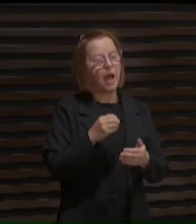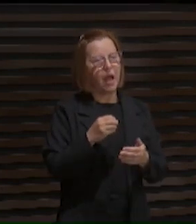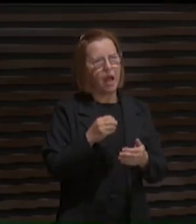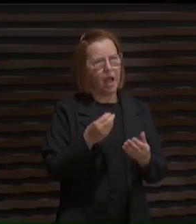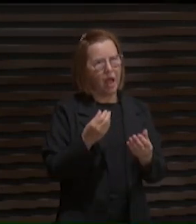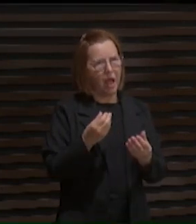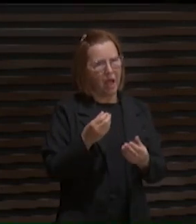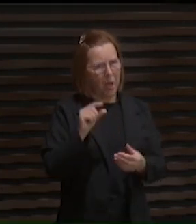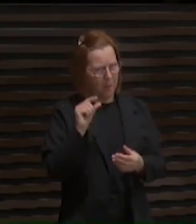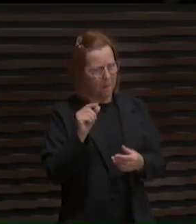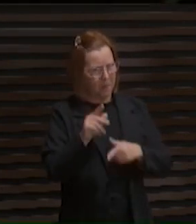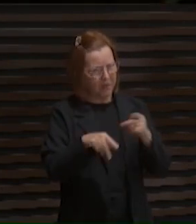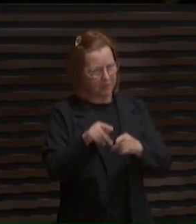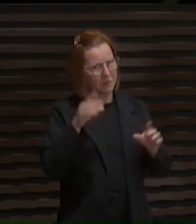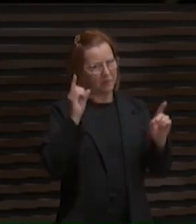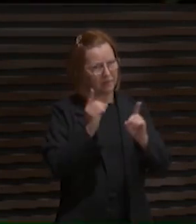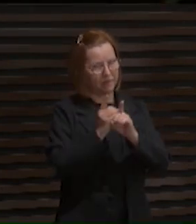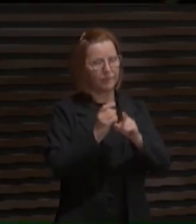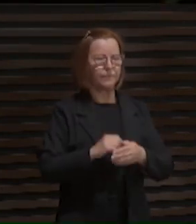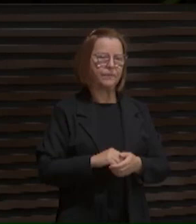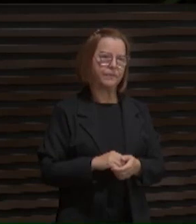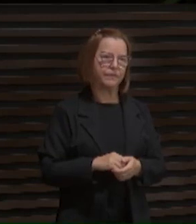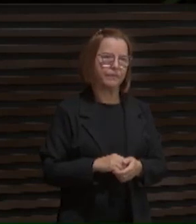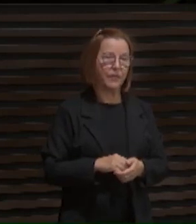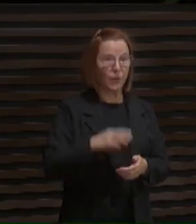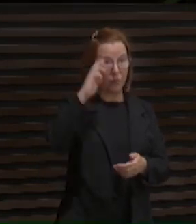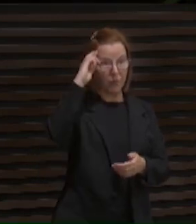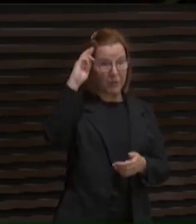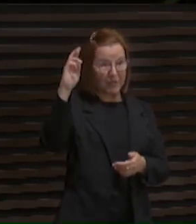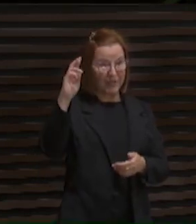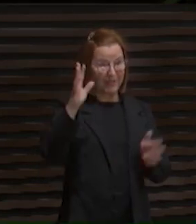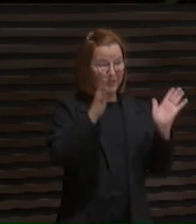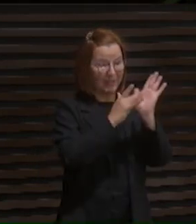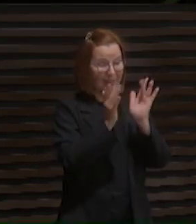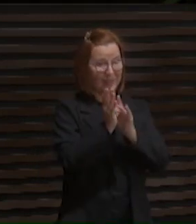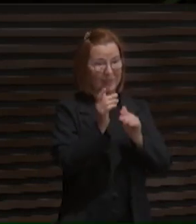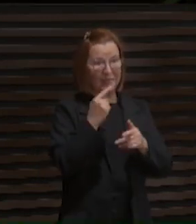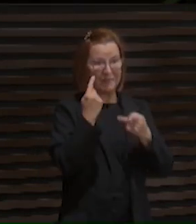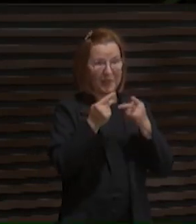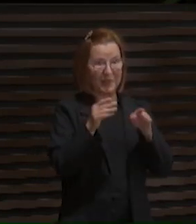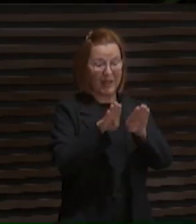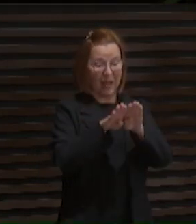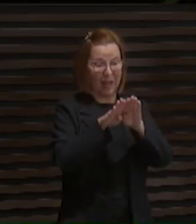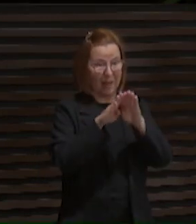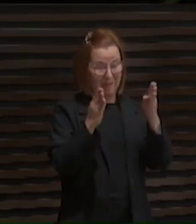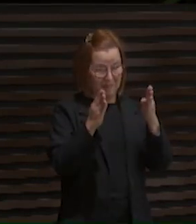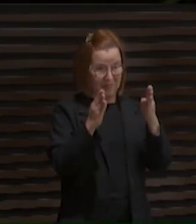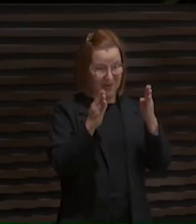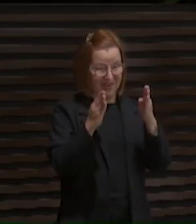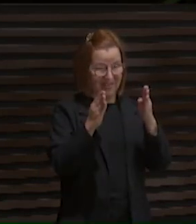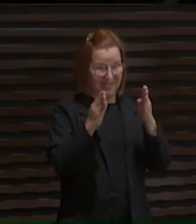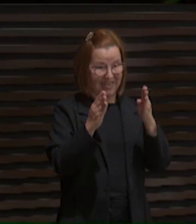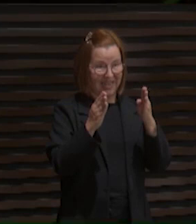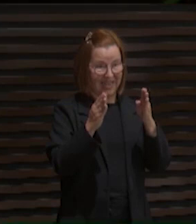o encontram. O Senhor falou que a porta é estreita, mas o caminho também é apertado. O que significa que o caminho é